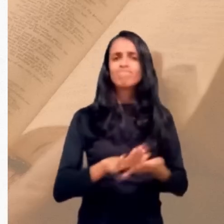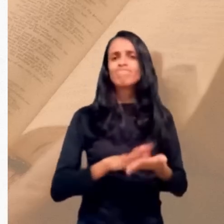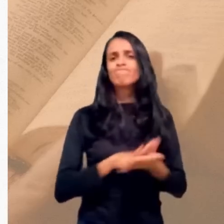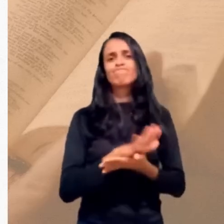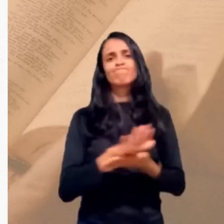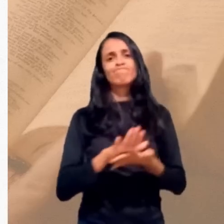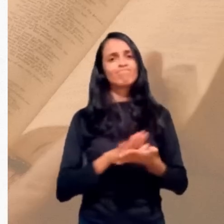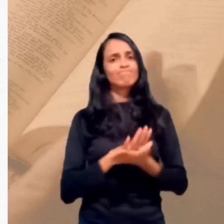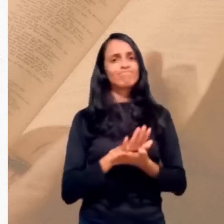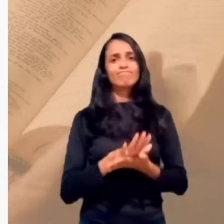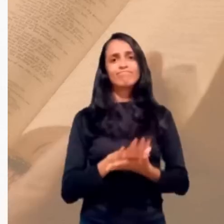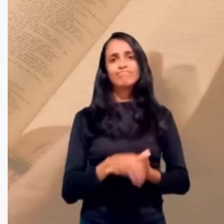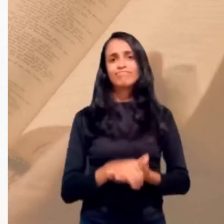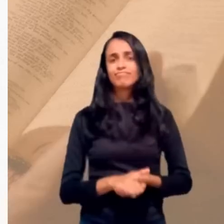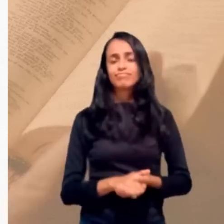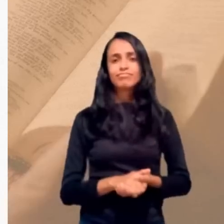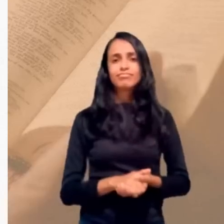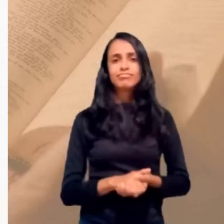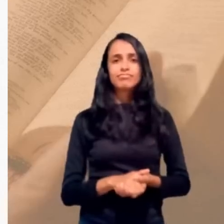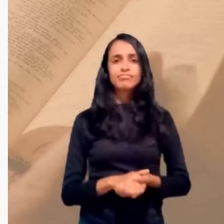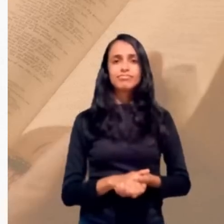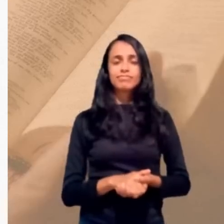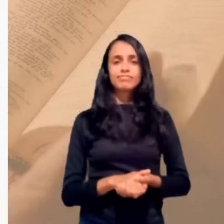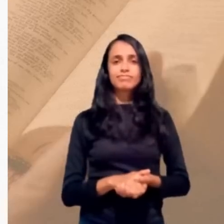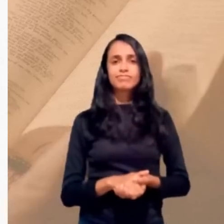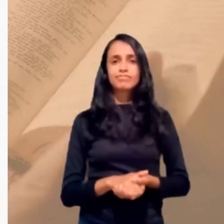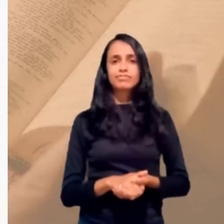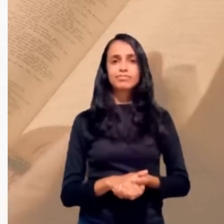confiado. Continua o texto.